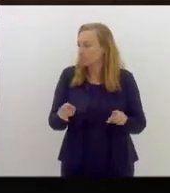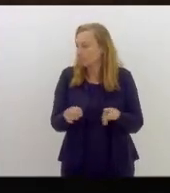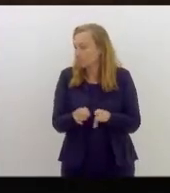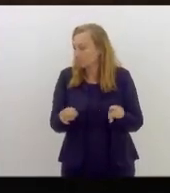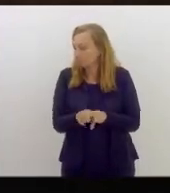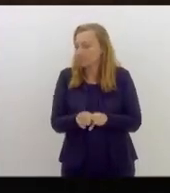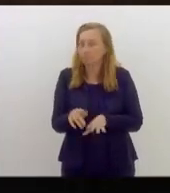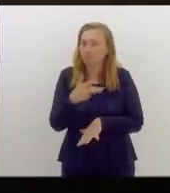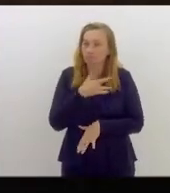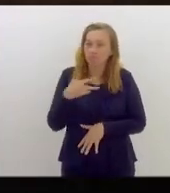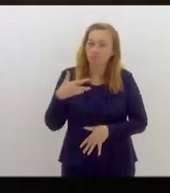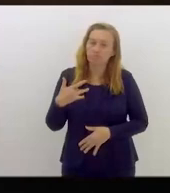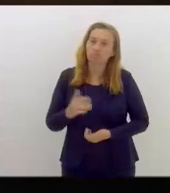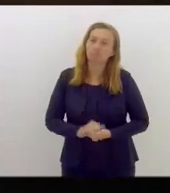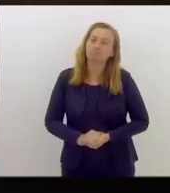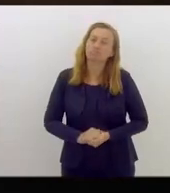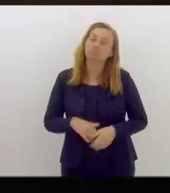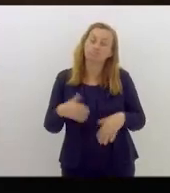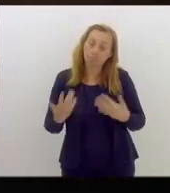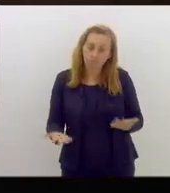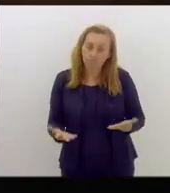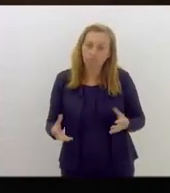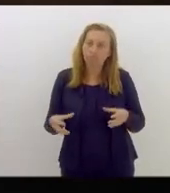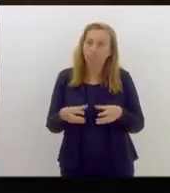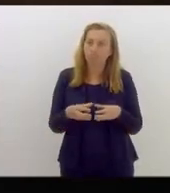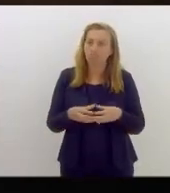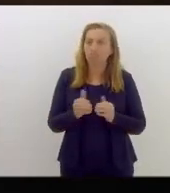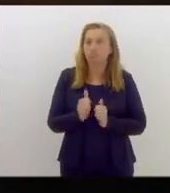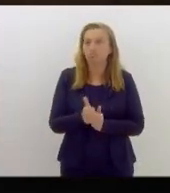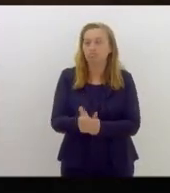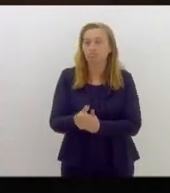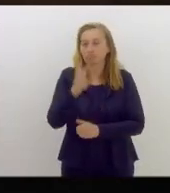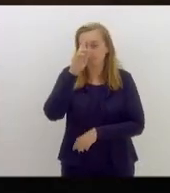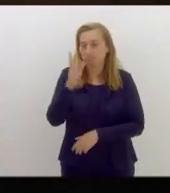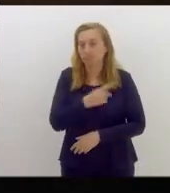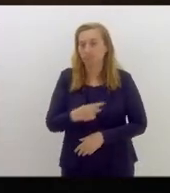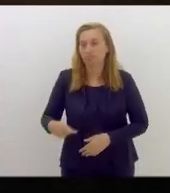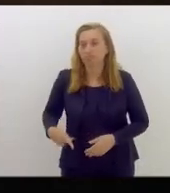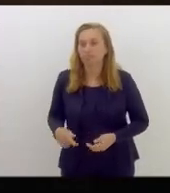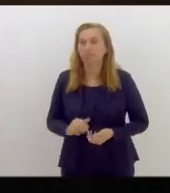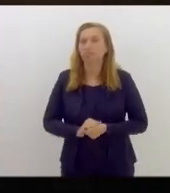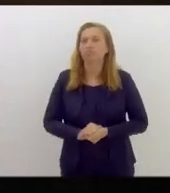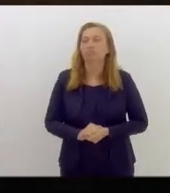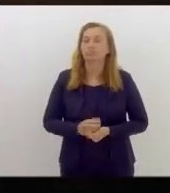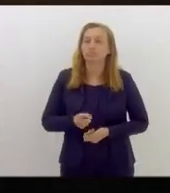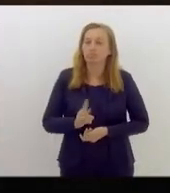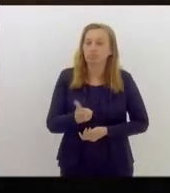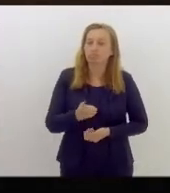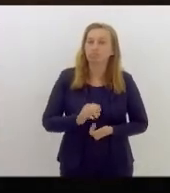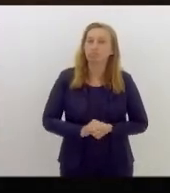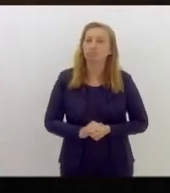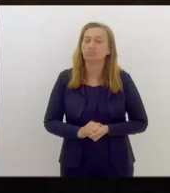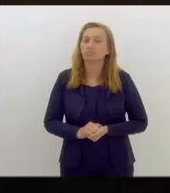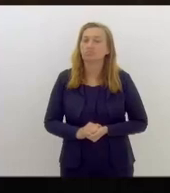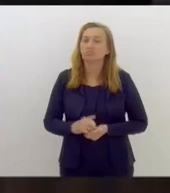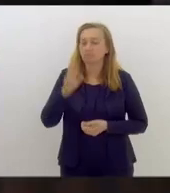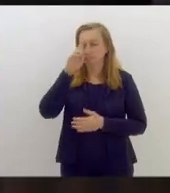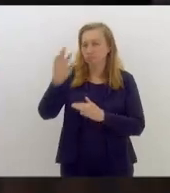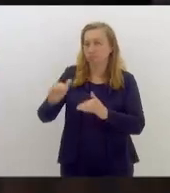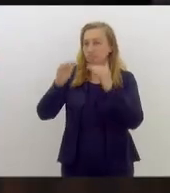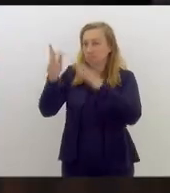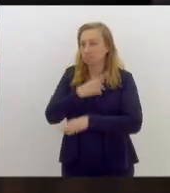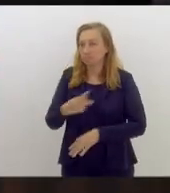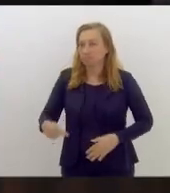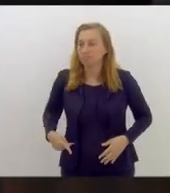mesmo de saúde. Então, nossa comissão seguirá, presidente, atendendo e contando sempre com Vossa Excelência